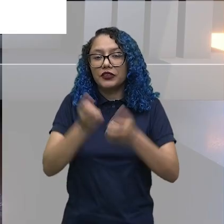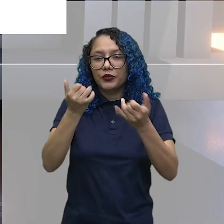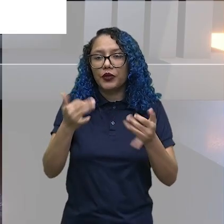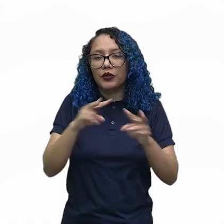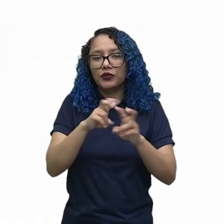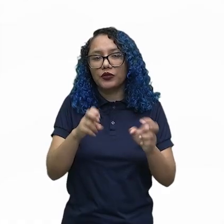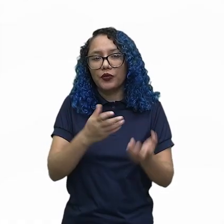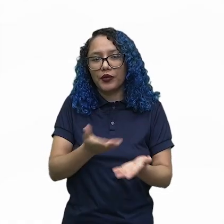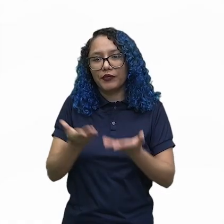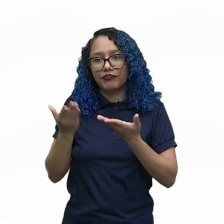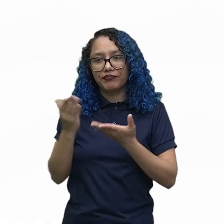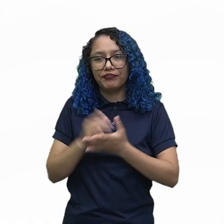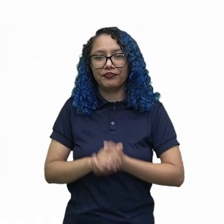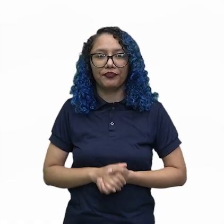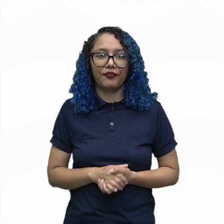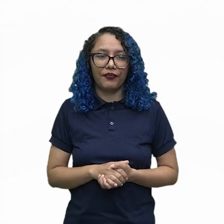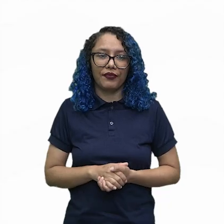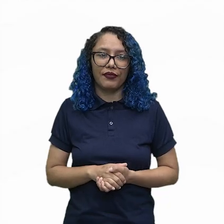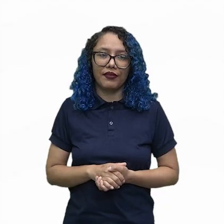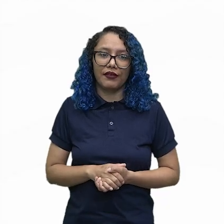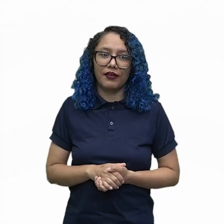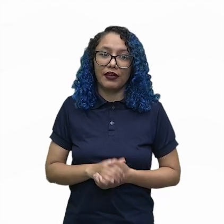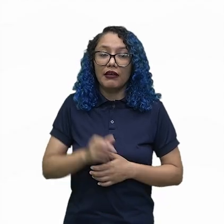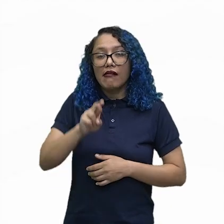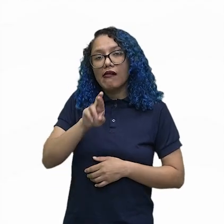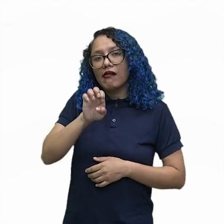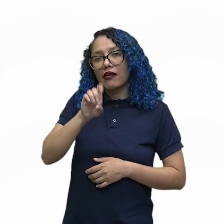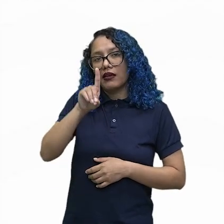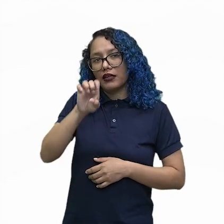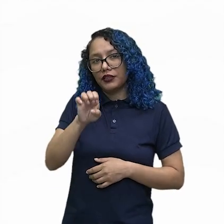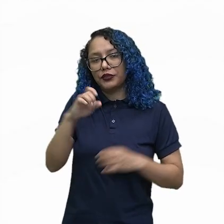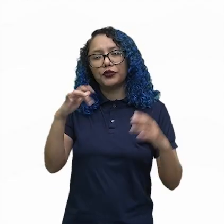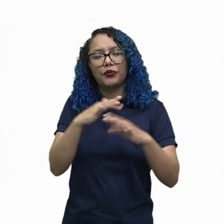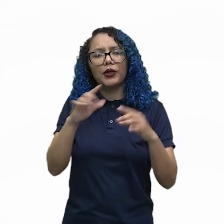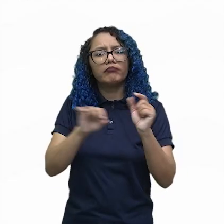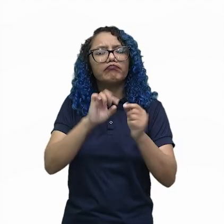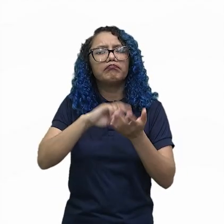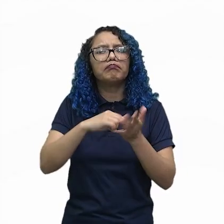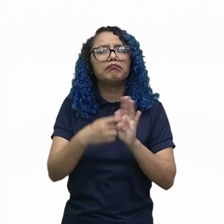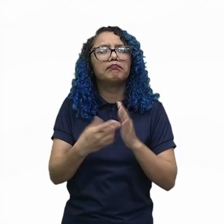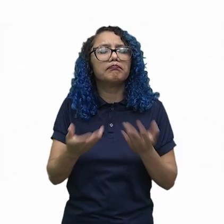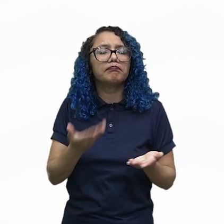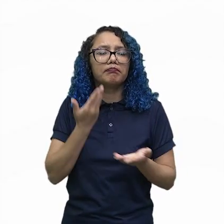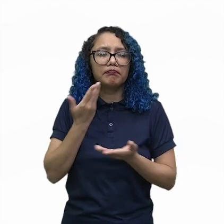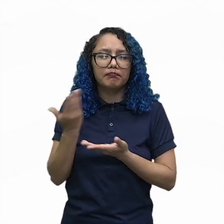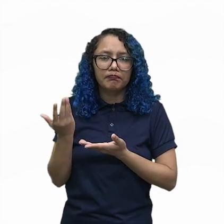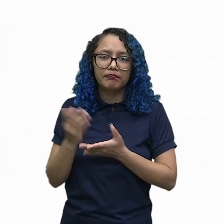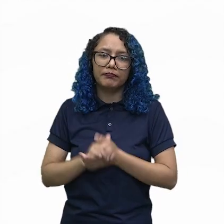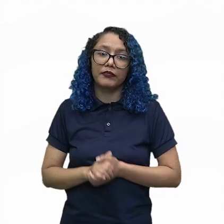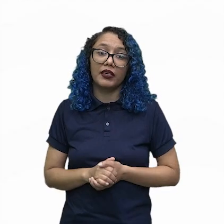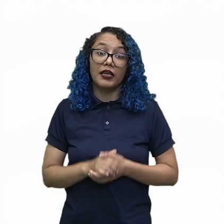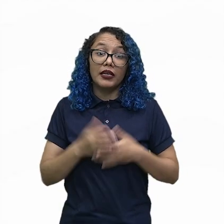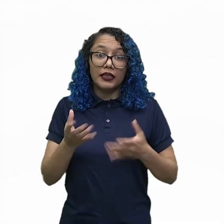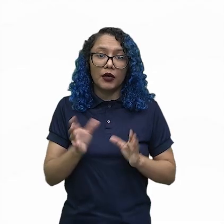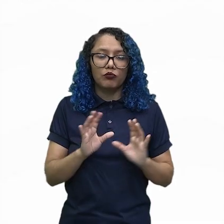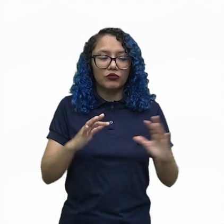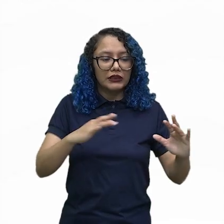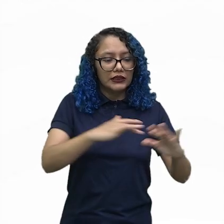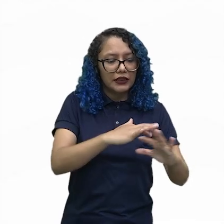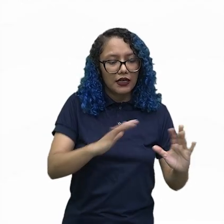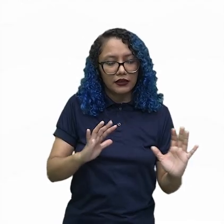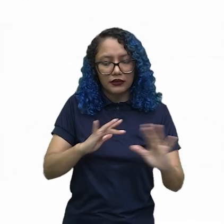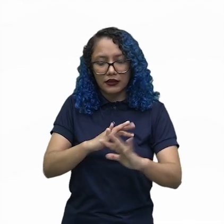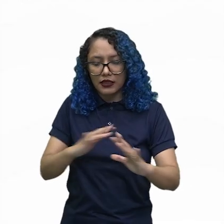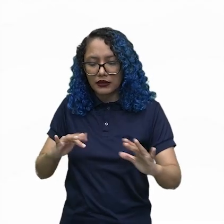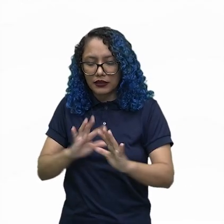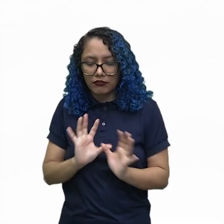urbana. Acompanhe aqui a definição do que é uma rede urbana. A rede urbana é o conjunto de